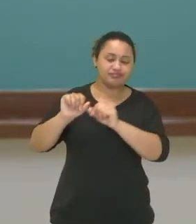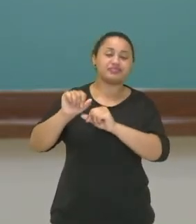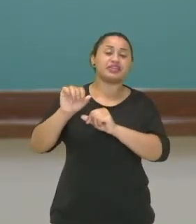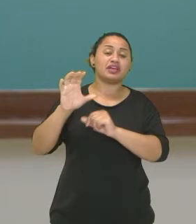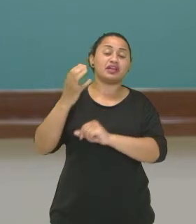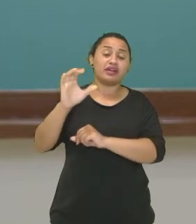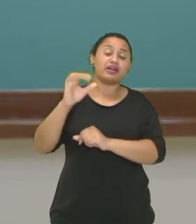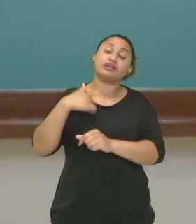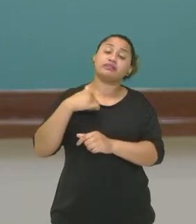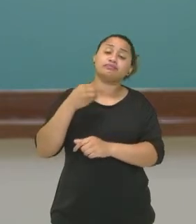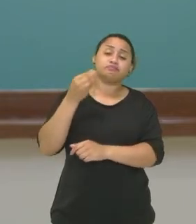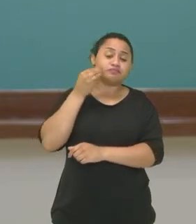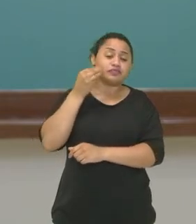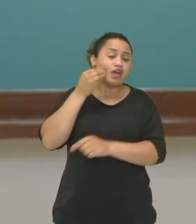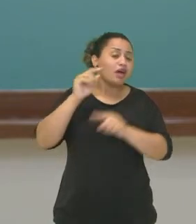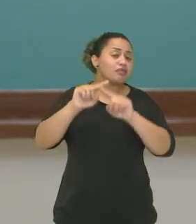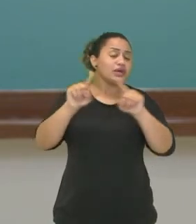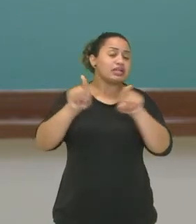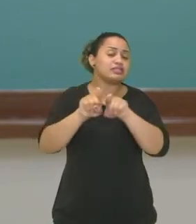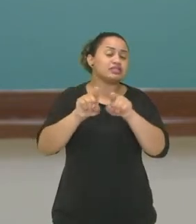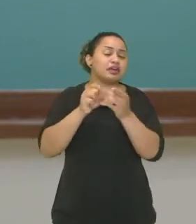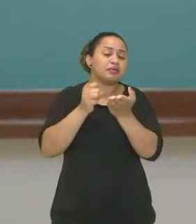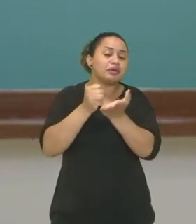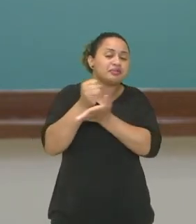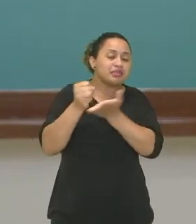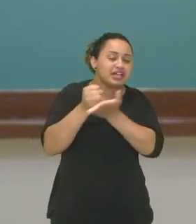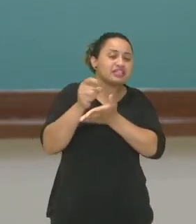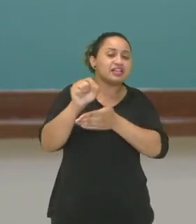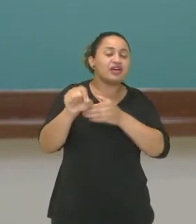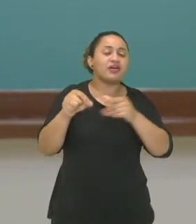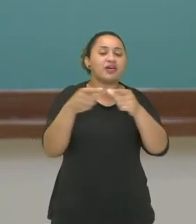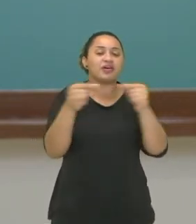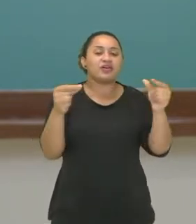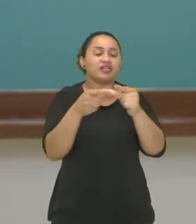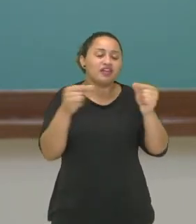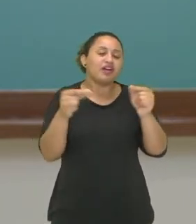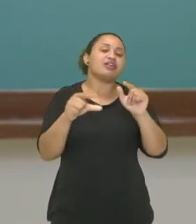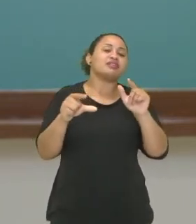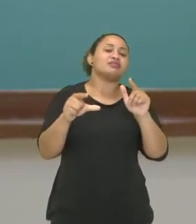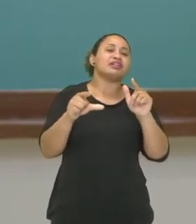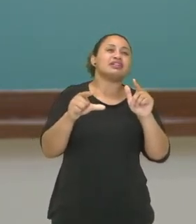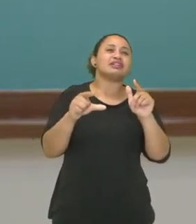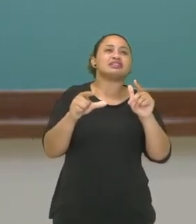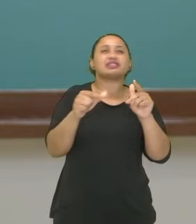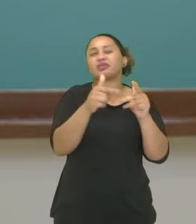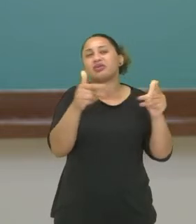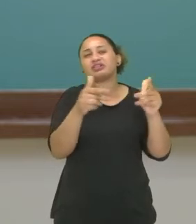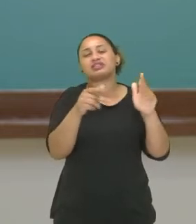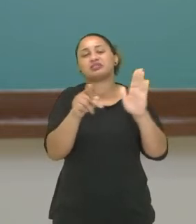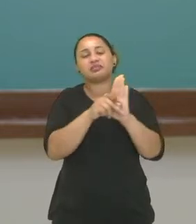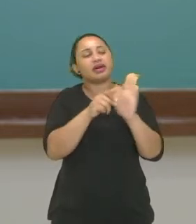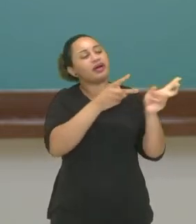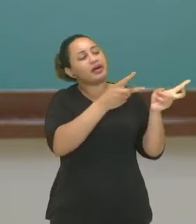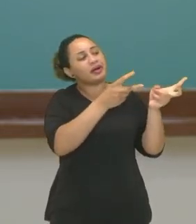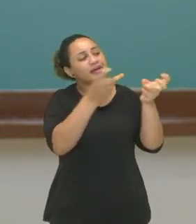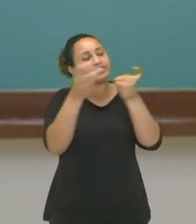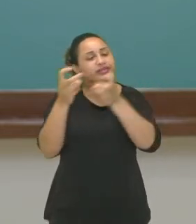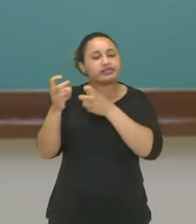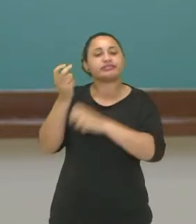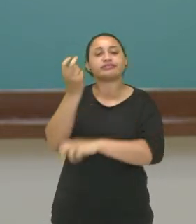experimental, mas uma ciência baseada em fórmulas, leis universais, leis a partir da observação da natureza